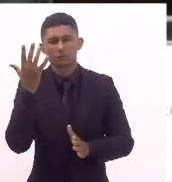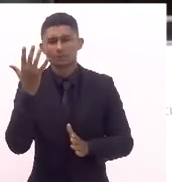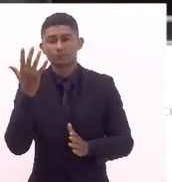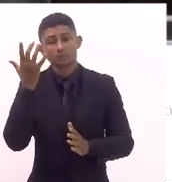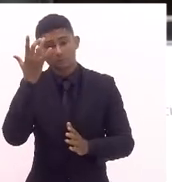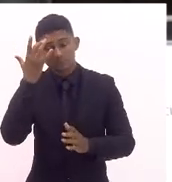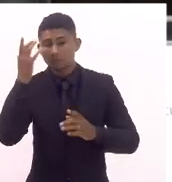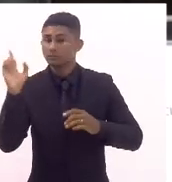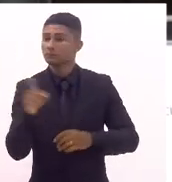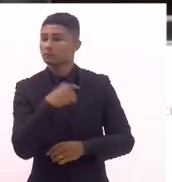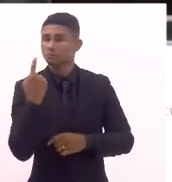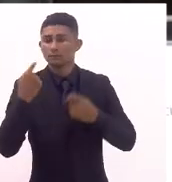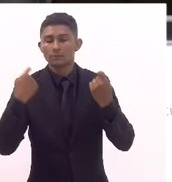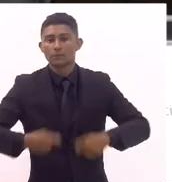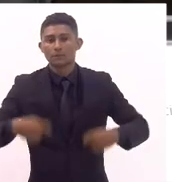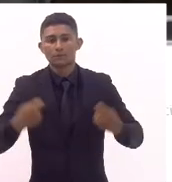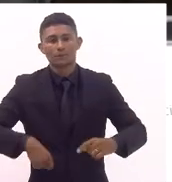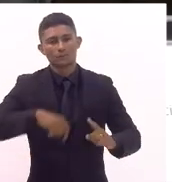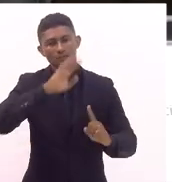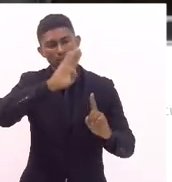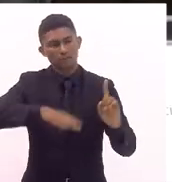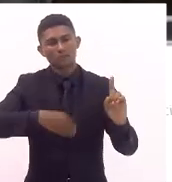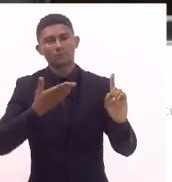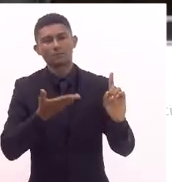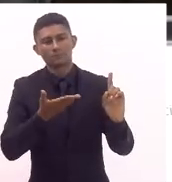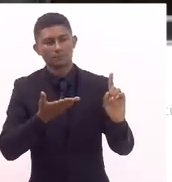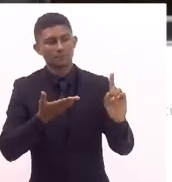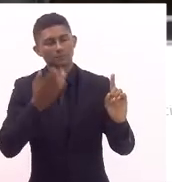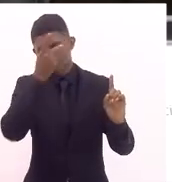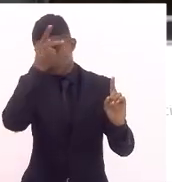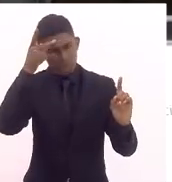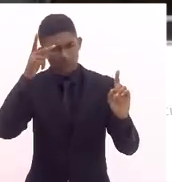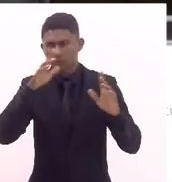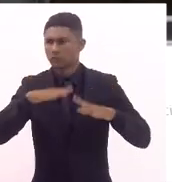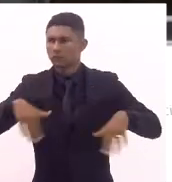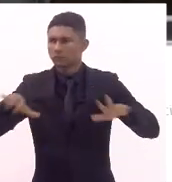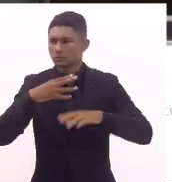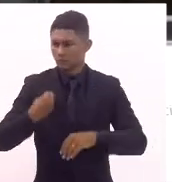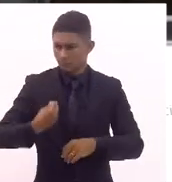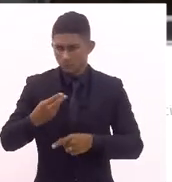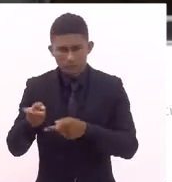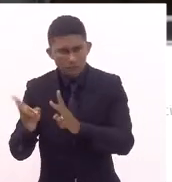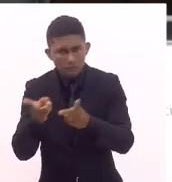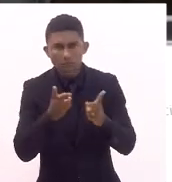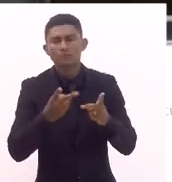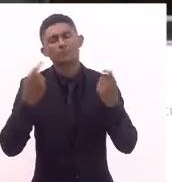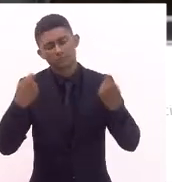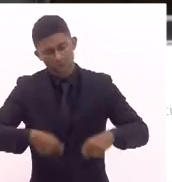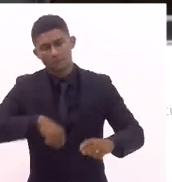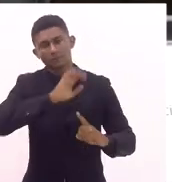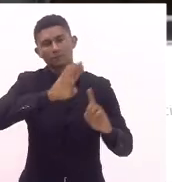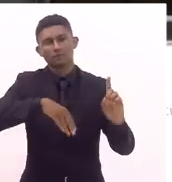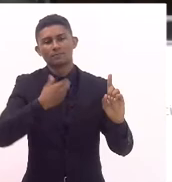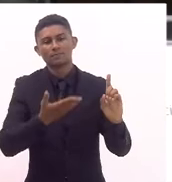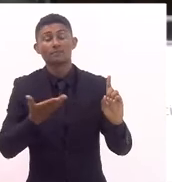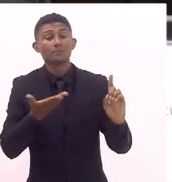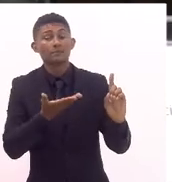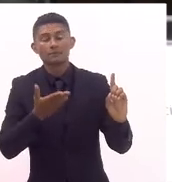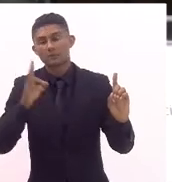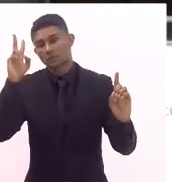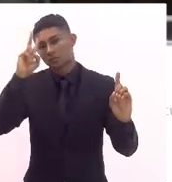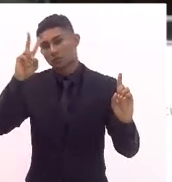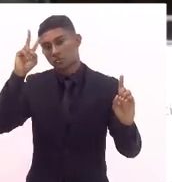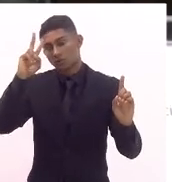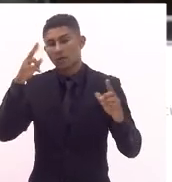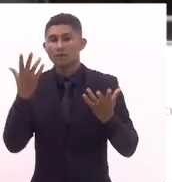homenagear as pessoas aqui enquanto estão vivas e essa tua história Bené proporcionou para que nós